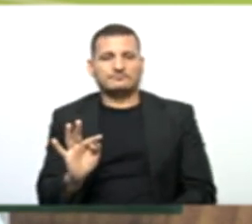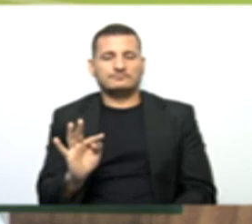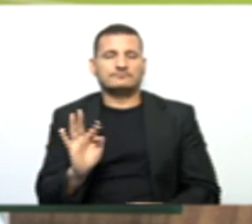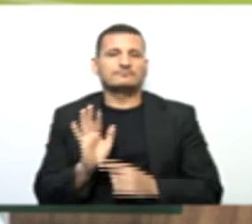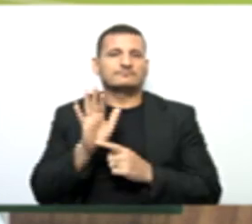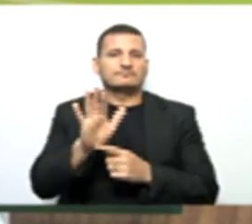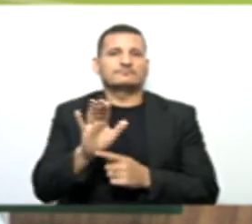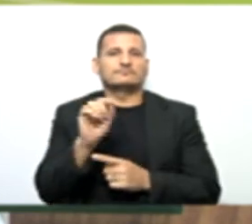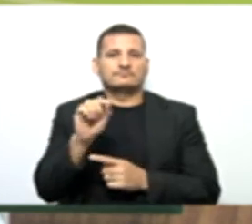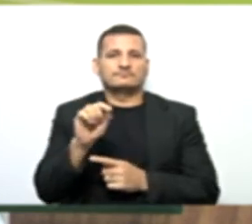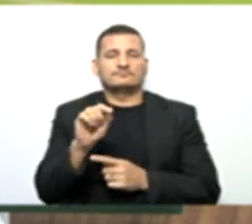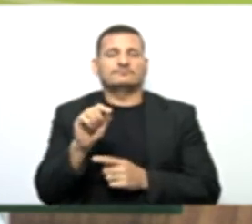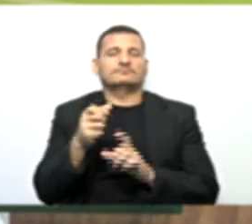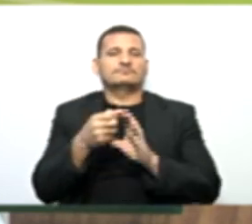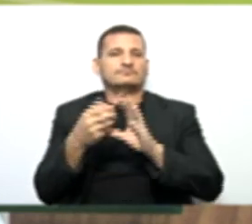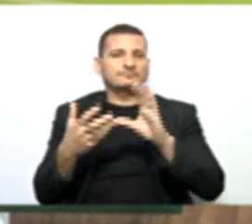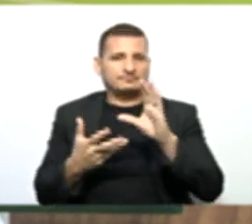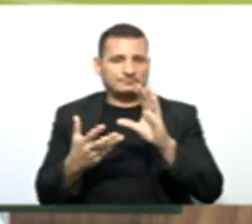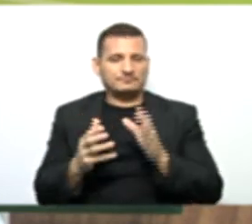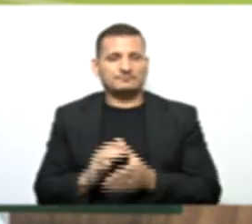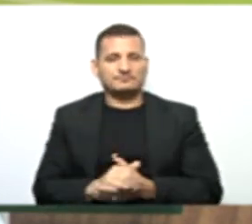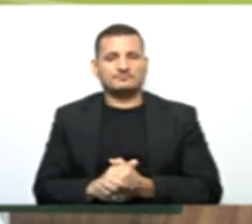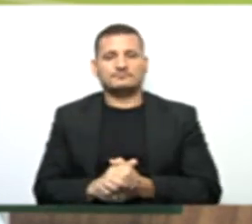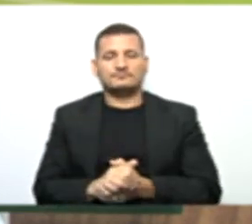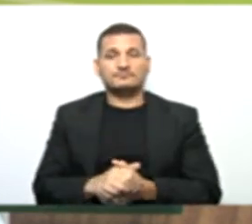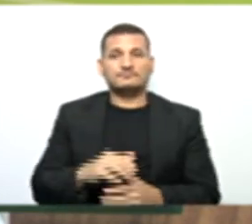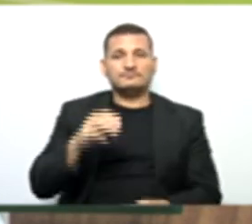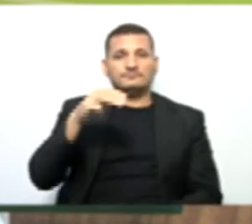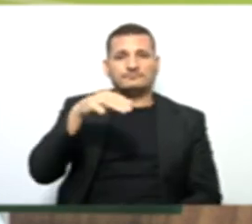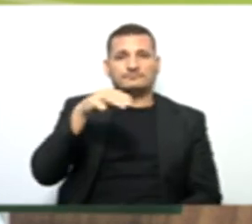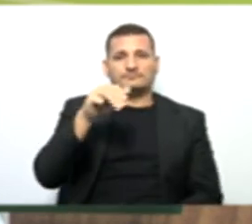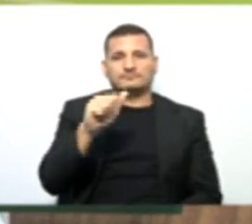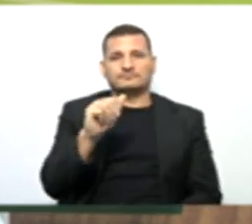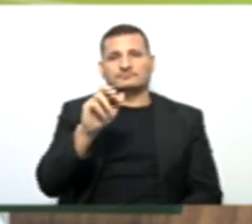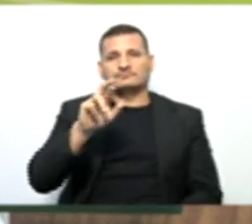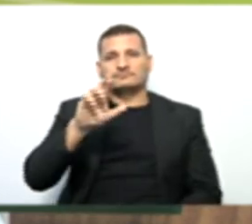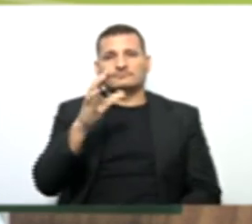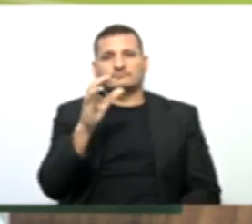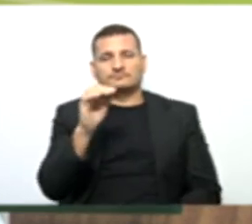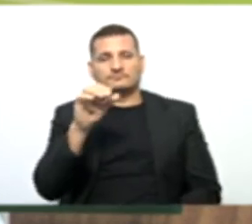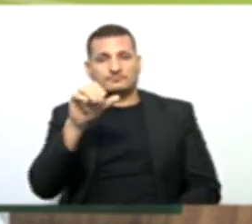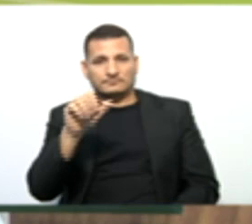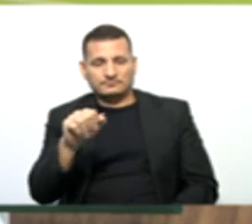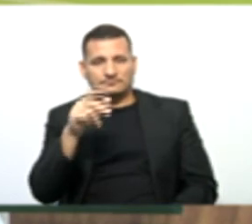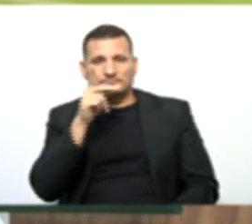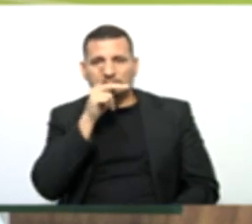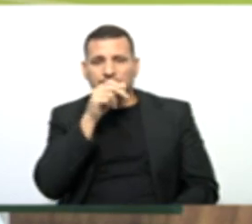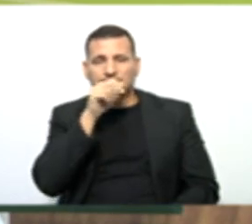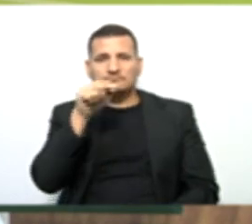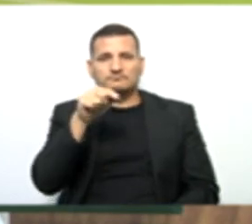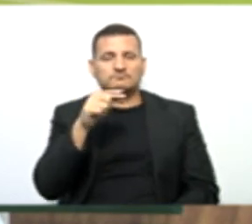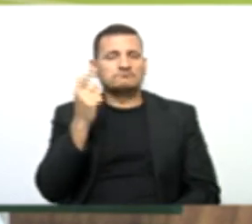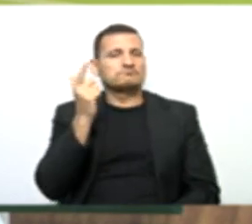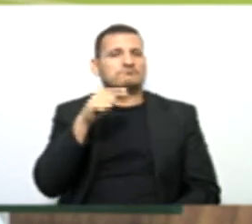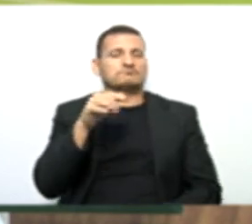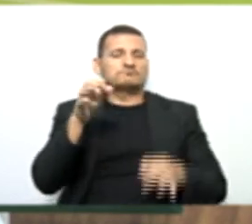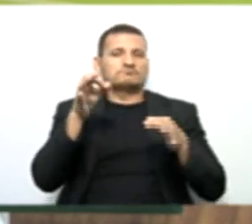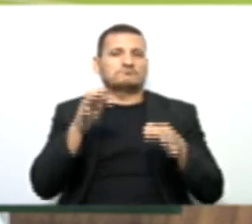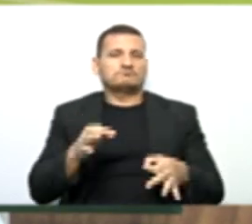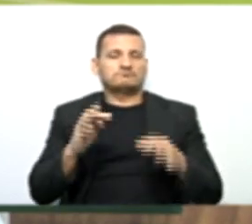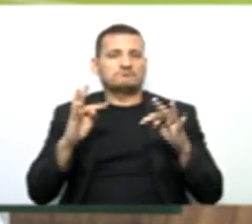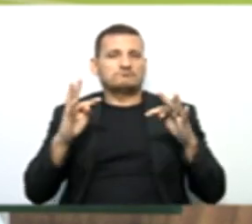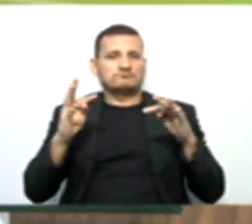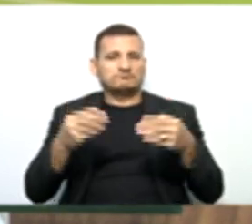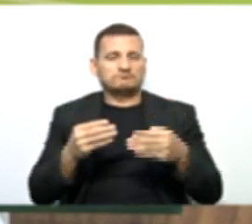para exibir os atributos. E o Marcos Vinícius, de Porto Velho, ele acertou tudo, colocou o